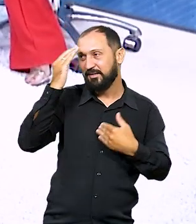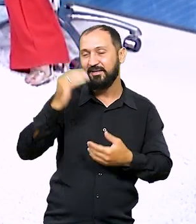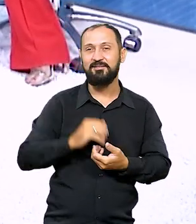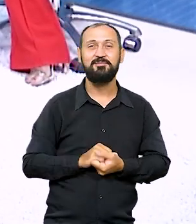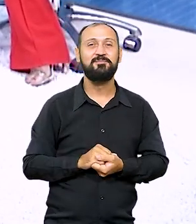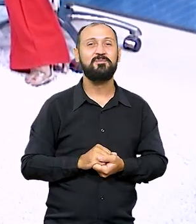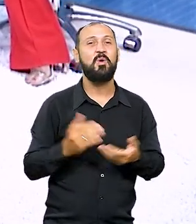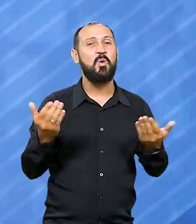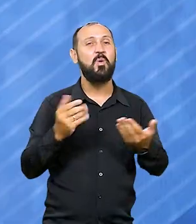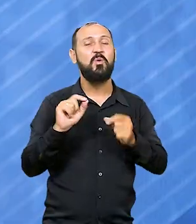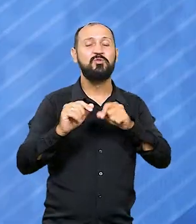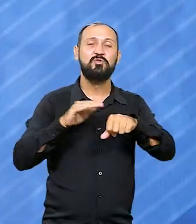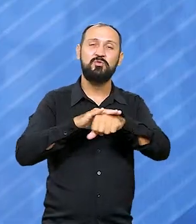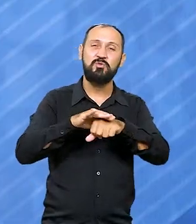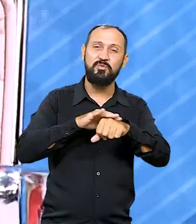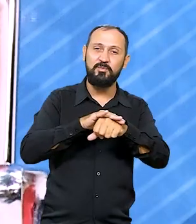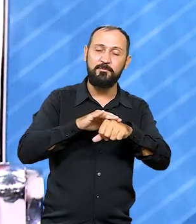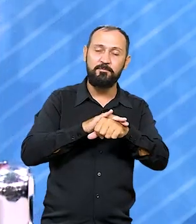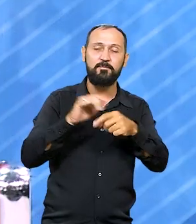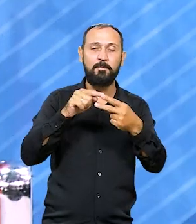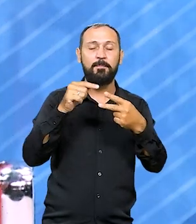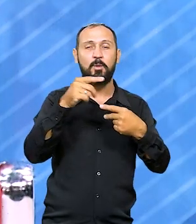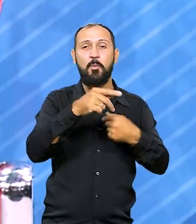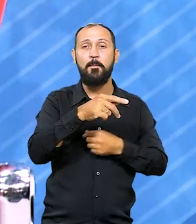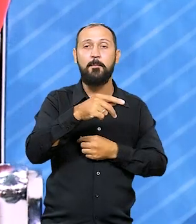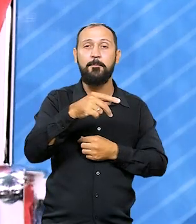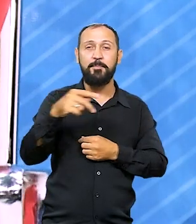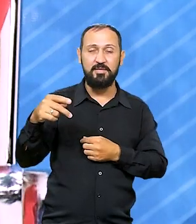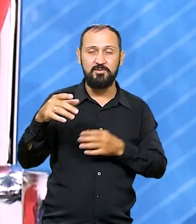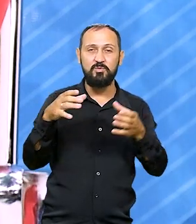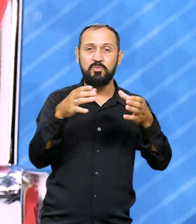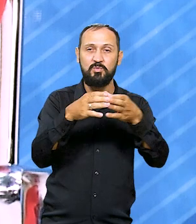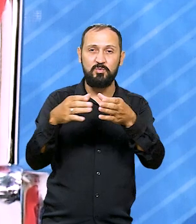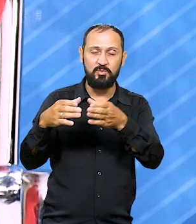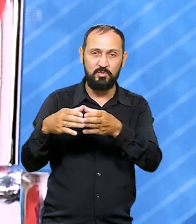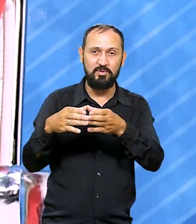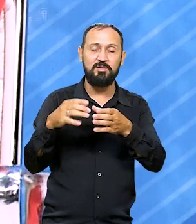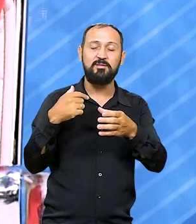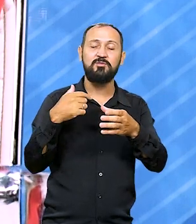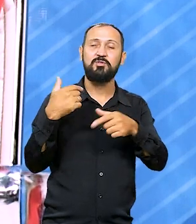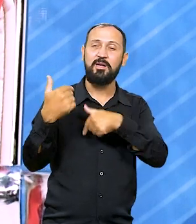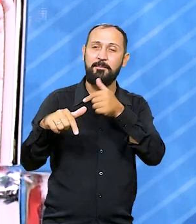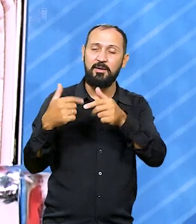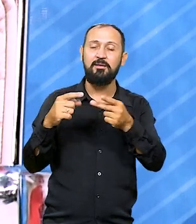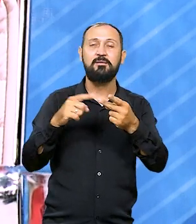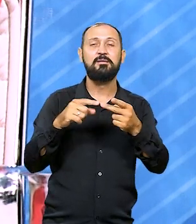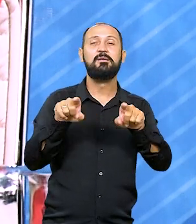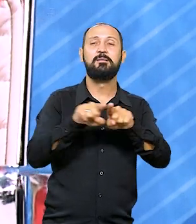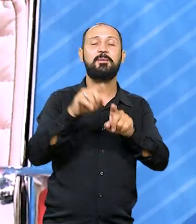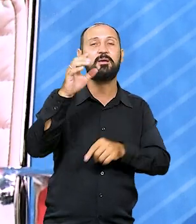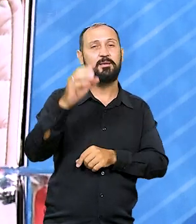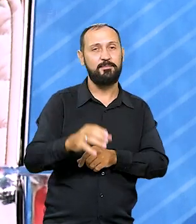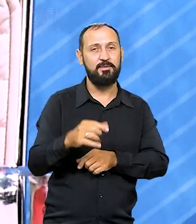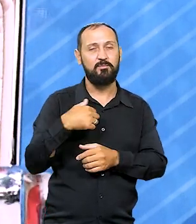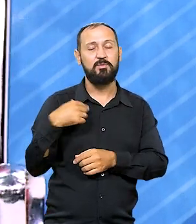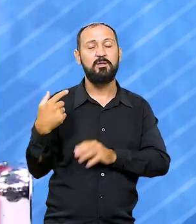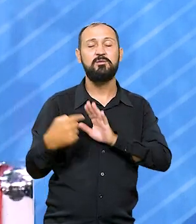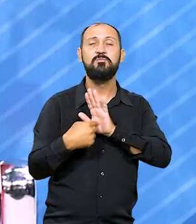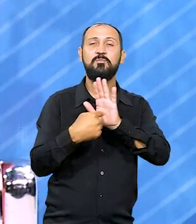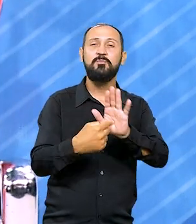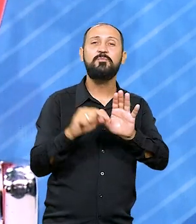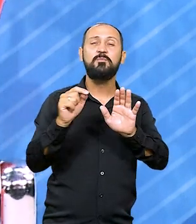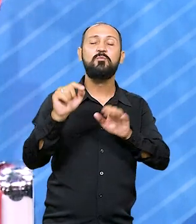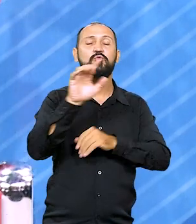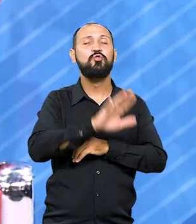vocês. Muito obrigada, doutora. Obrigada. Hoje nós conversamos com os presidentes das comissões da Advocacia Trabalhista e